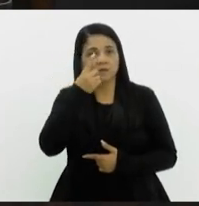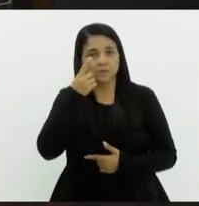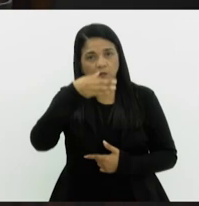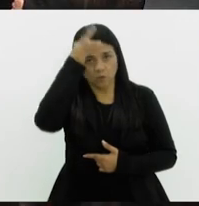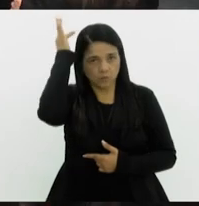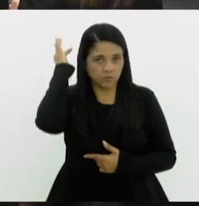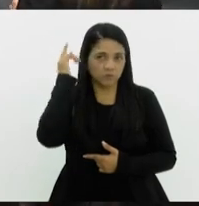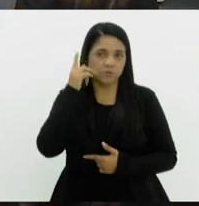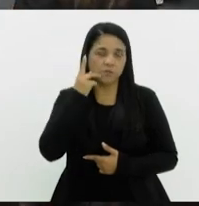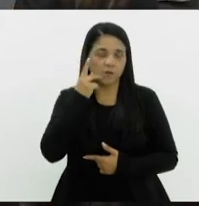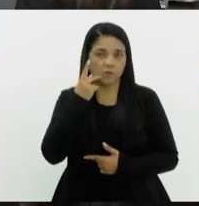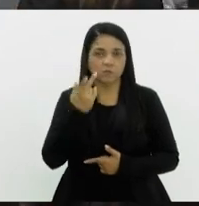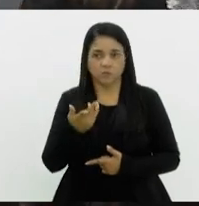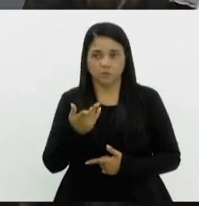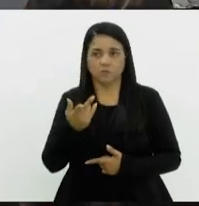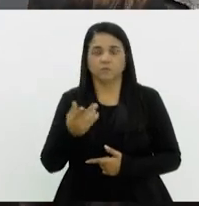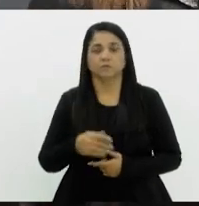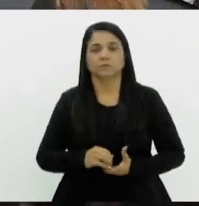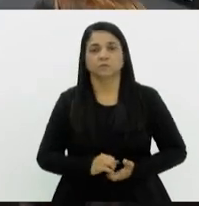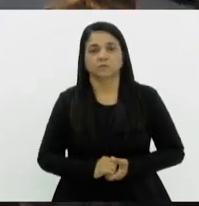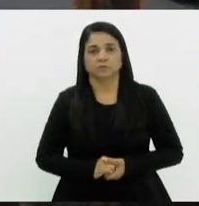Paulo Correia da Rocha.